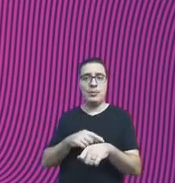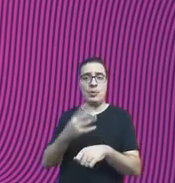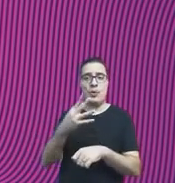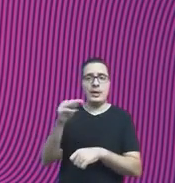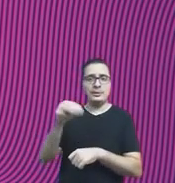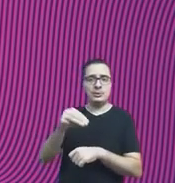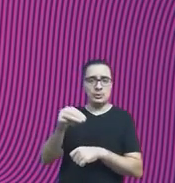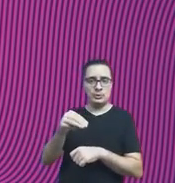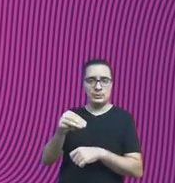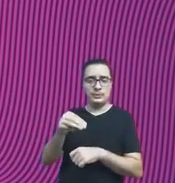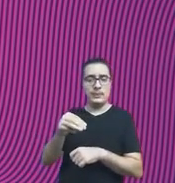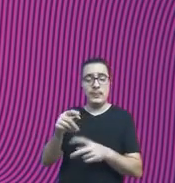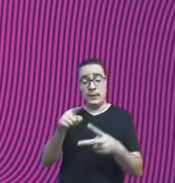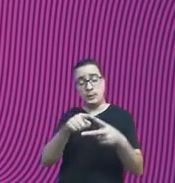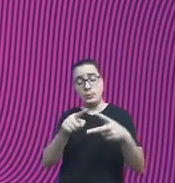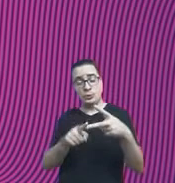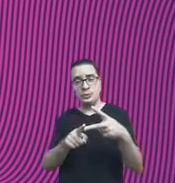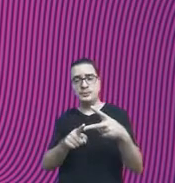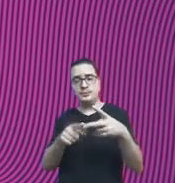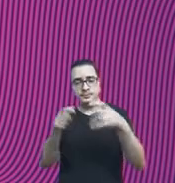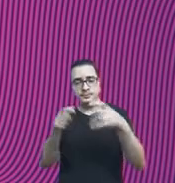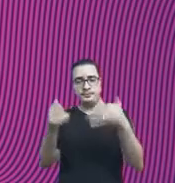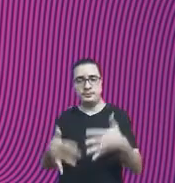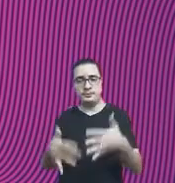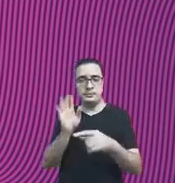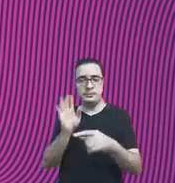com 2 pontos que eu acho que podem ajudar muito nisso.